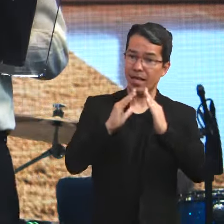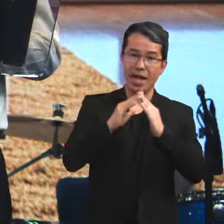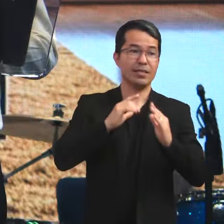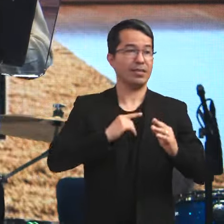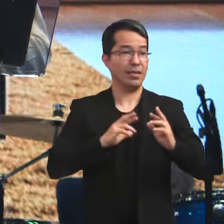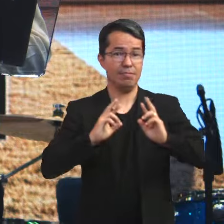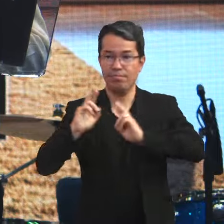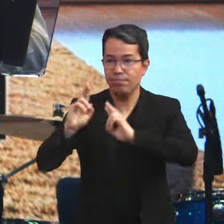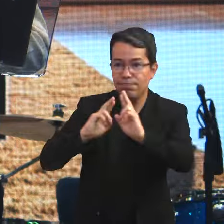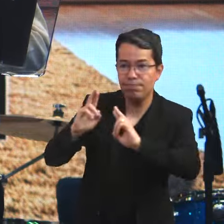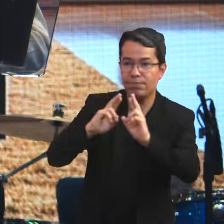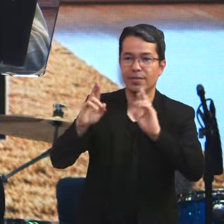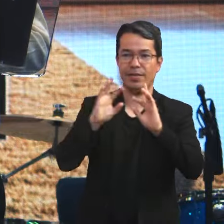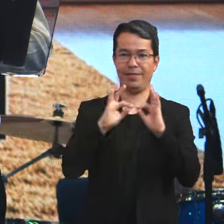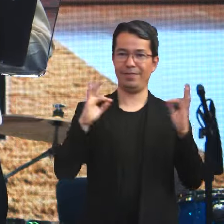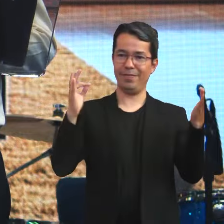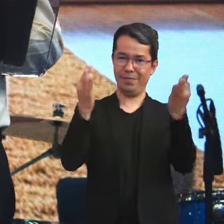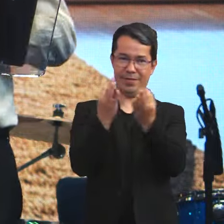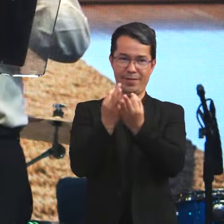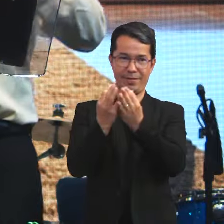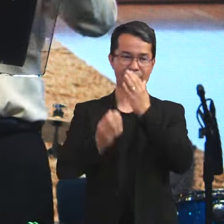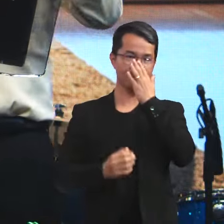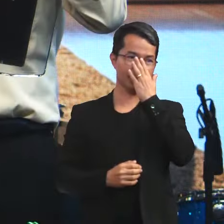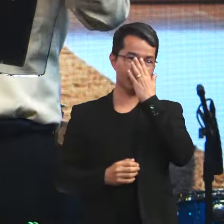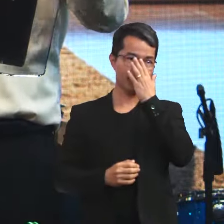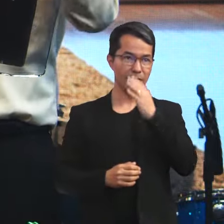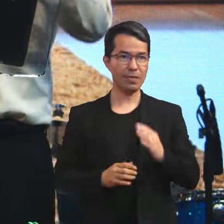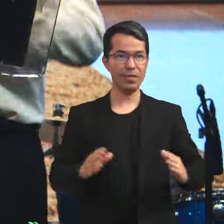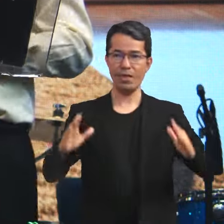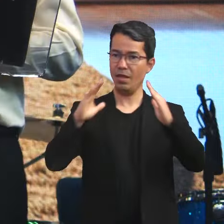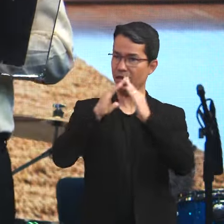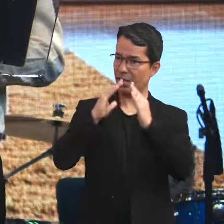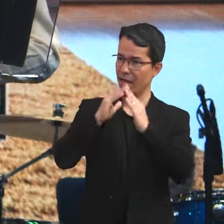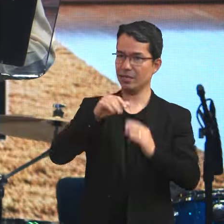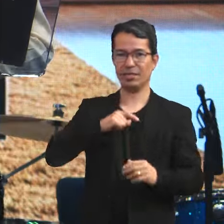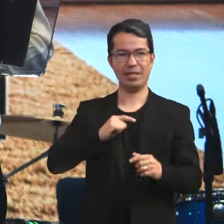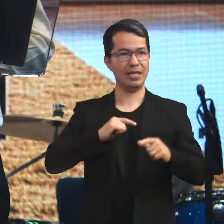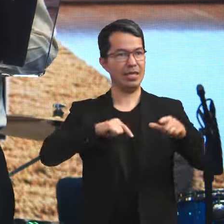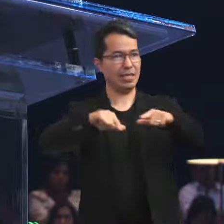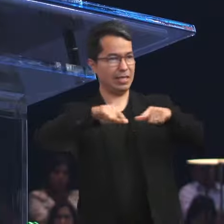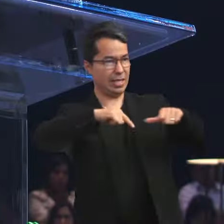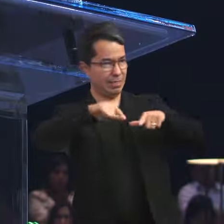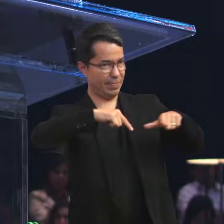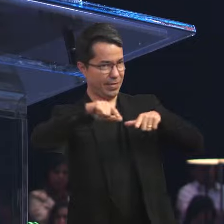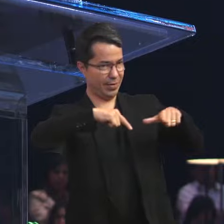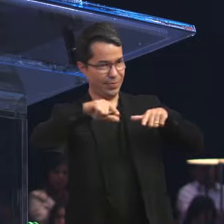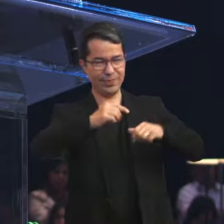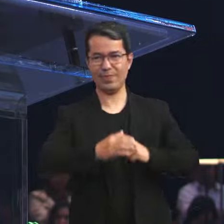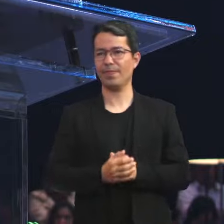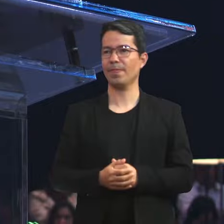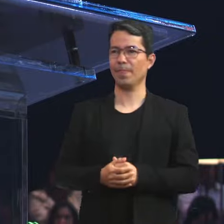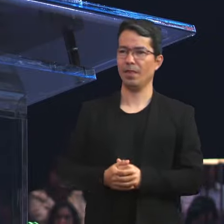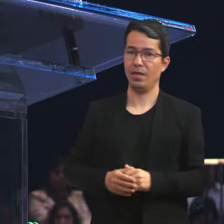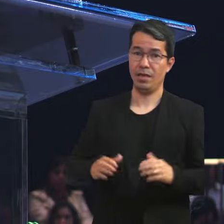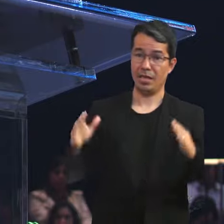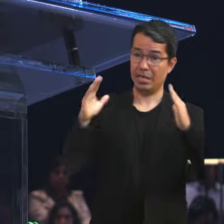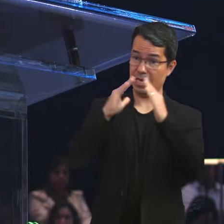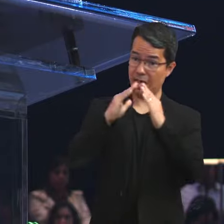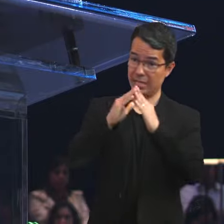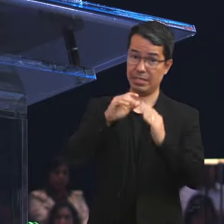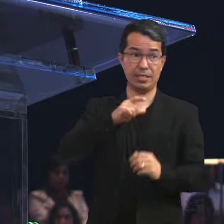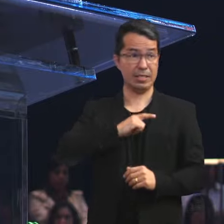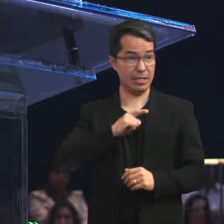familiar na casa est os relacionamentos familiares rela de trab estavam os relacionamentos de trabalho Senor de casa